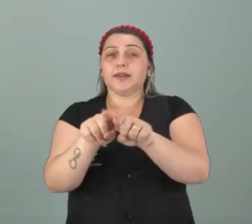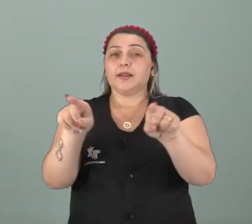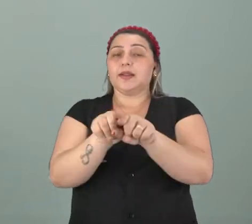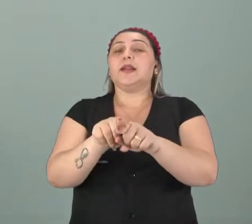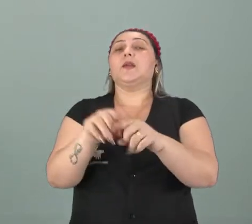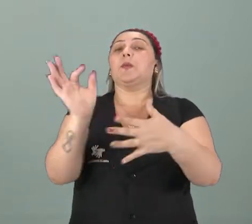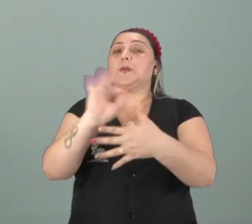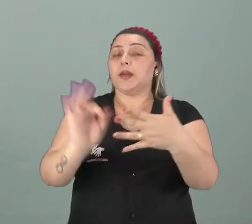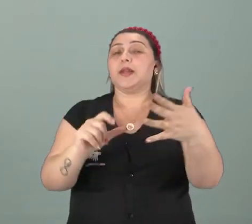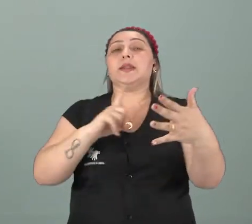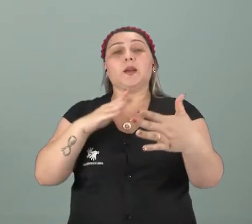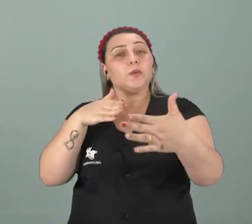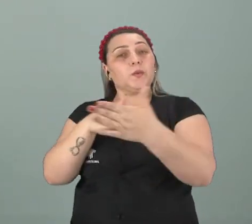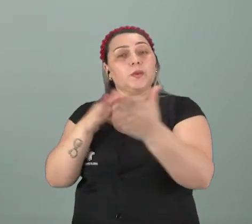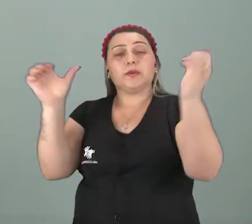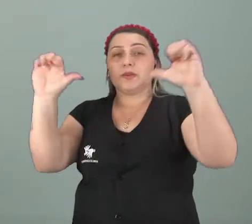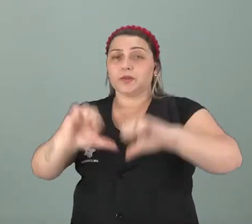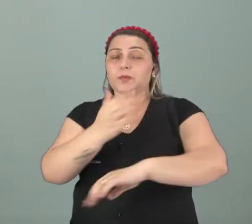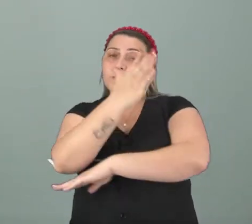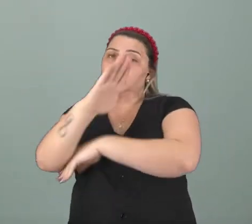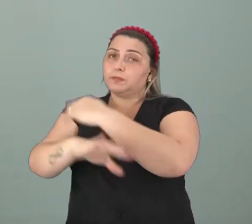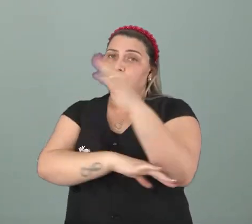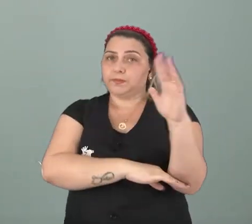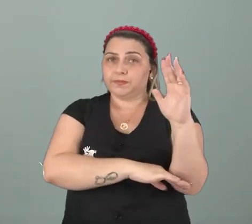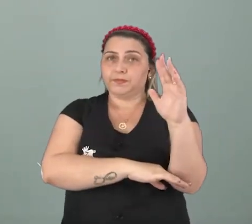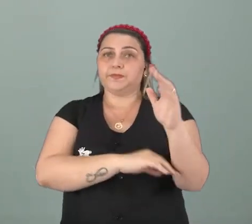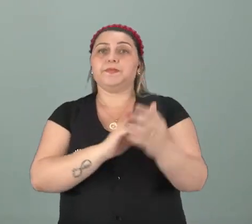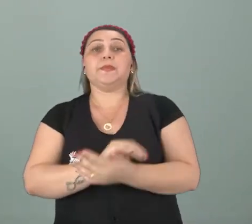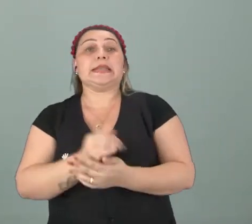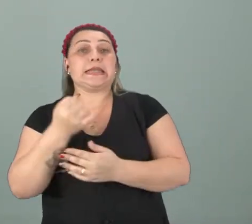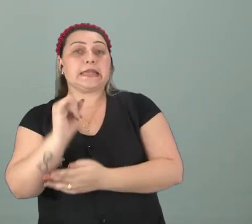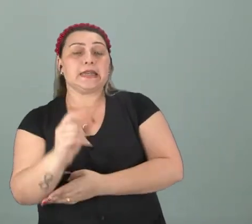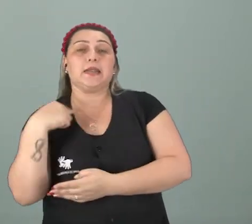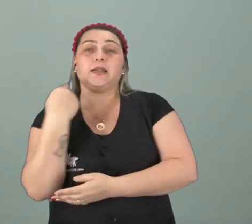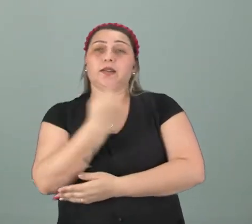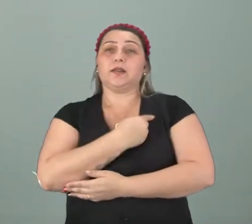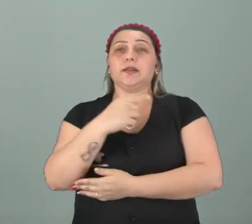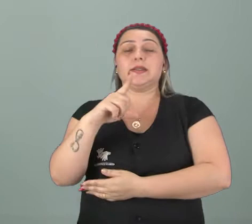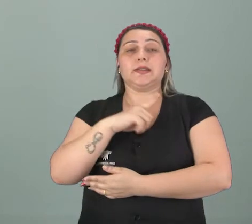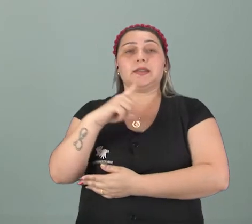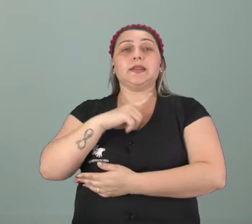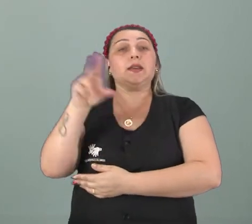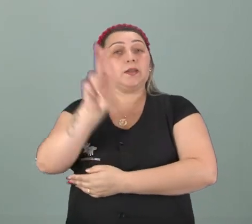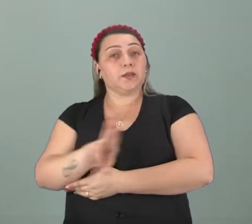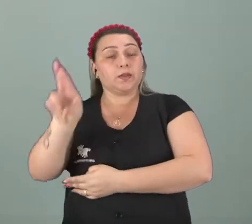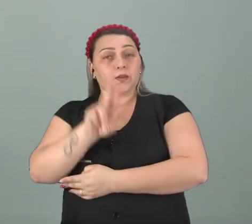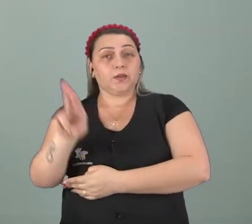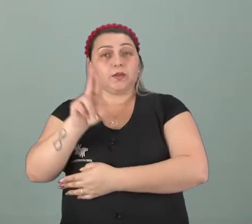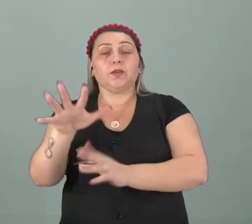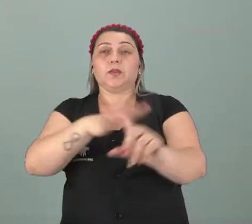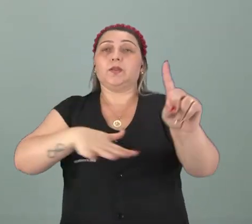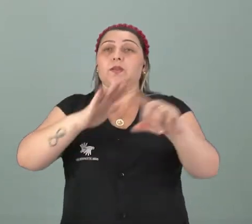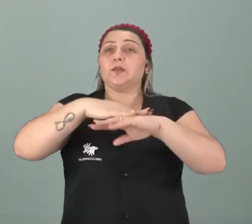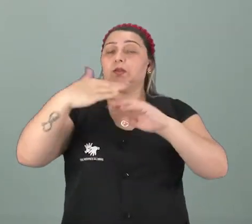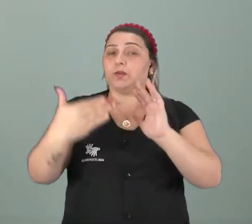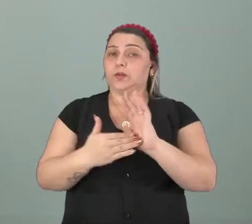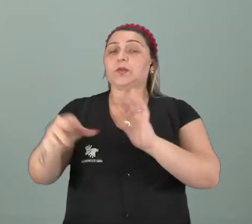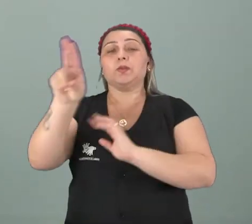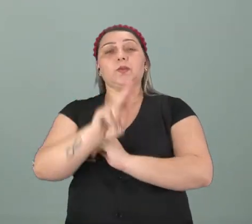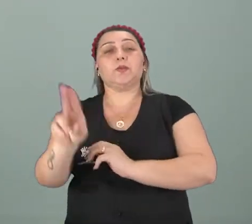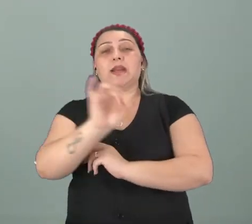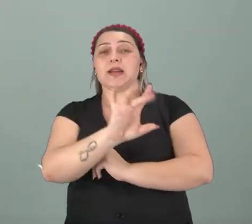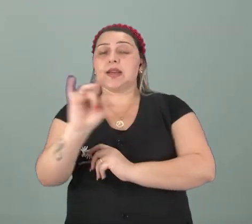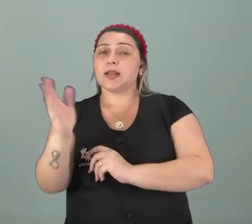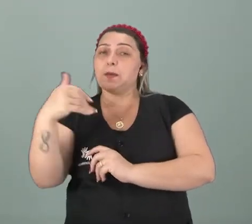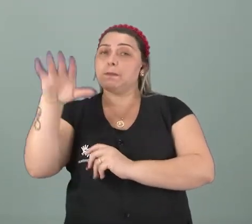todos eles têm um impacto negativo no meio ambiente. Então, se a gente tem esse consumo, né, se a sociedade como um todo consumir